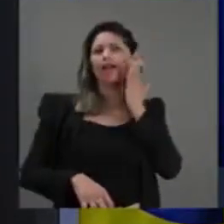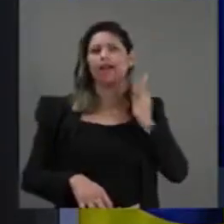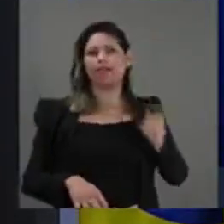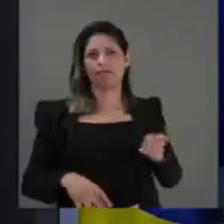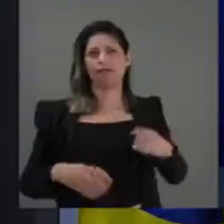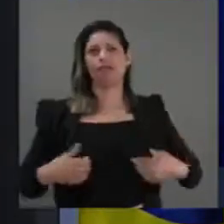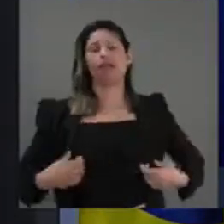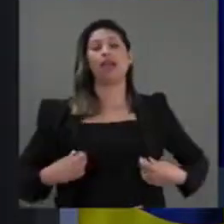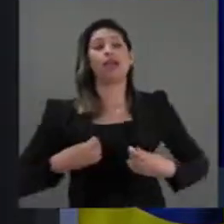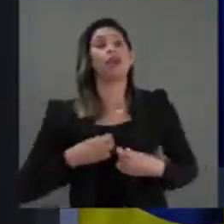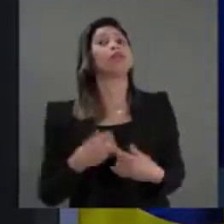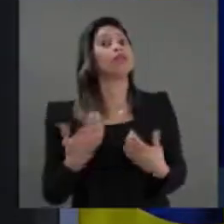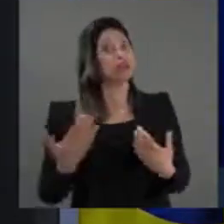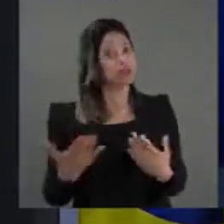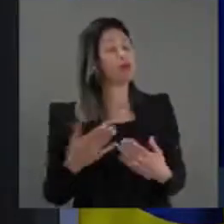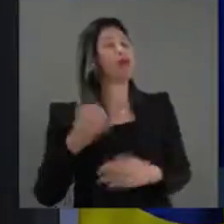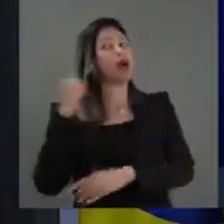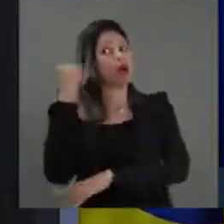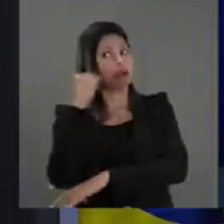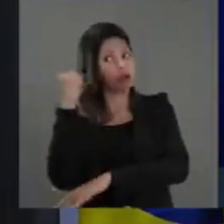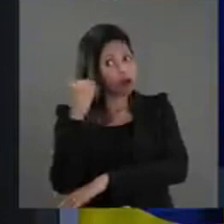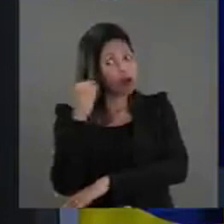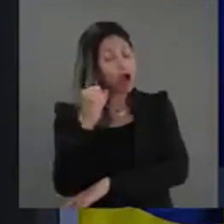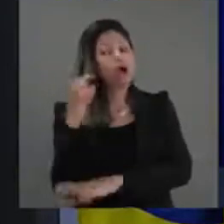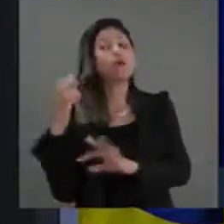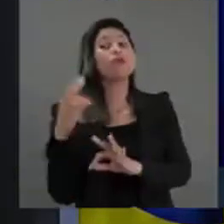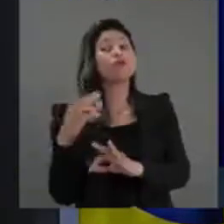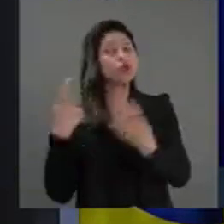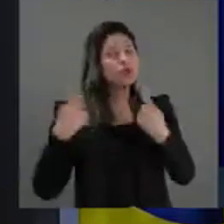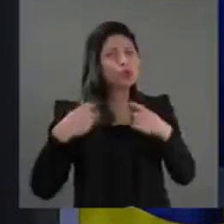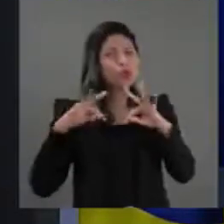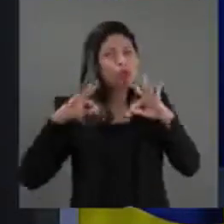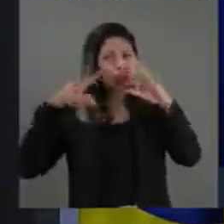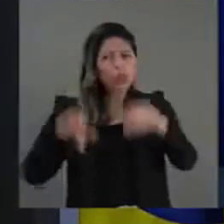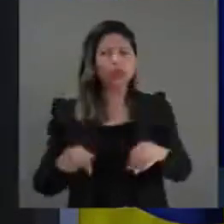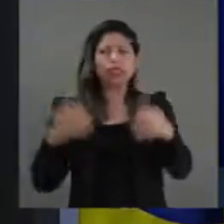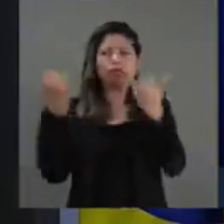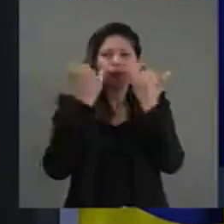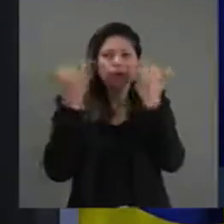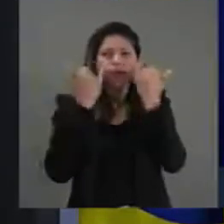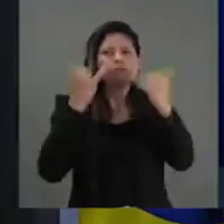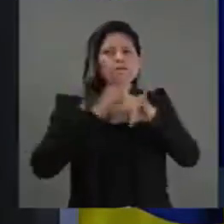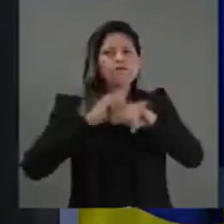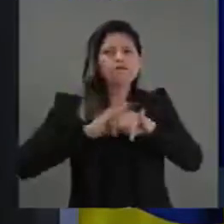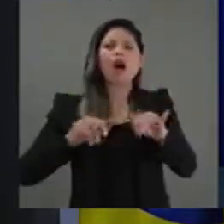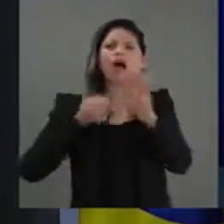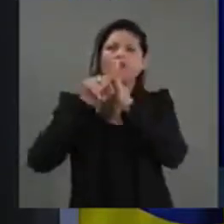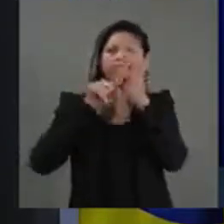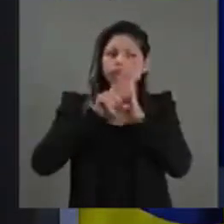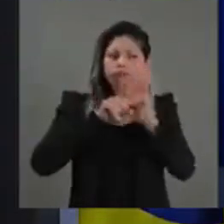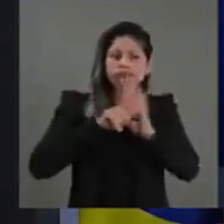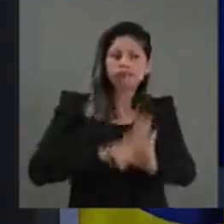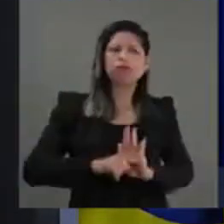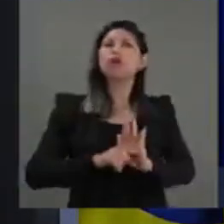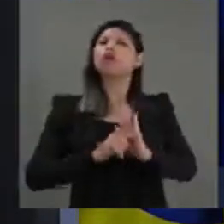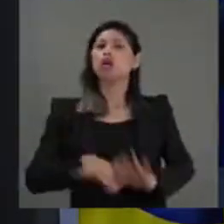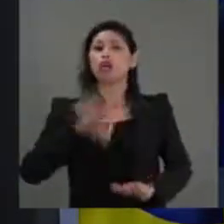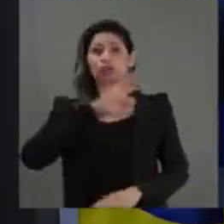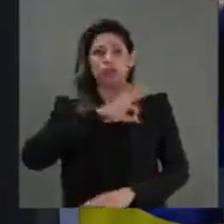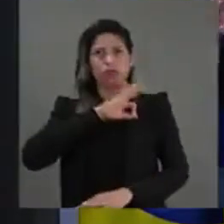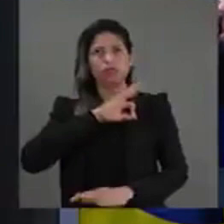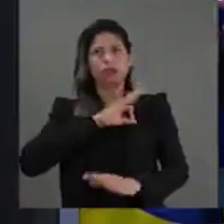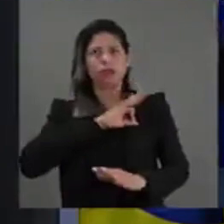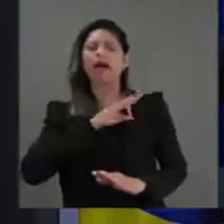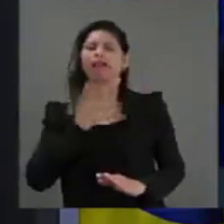Por isso que é grave as denúncias que precisamos investigar, que as autoridades competentes precisam investigar,